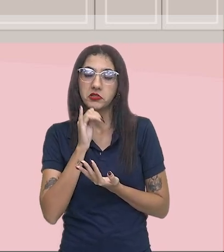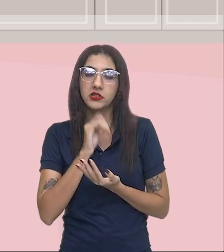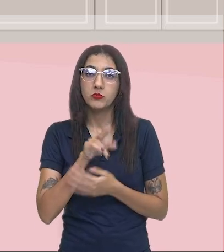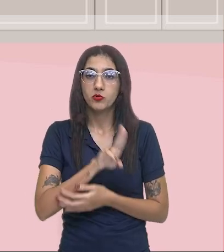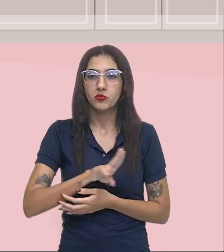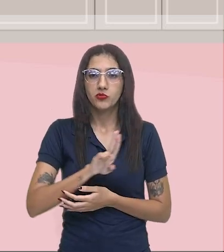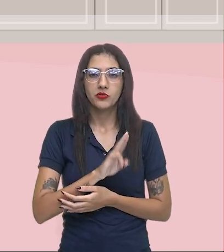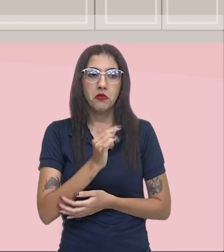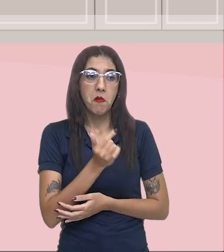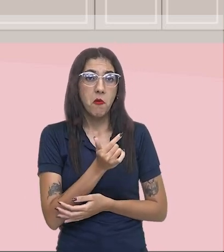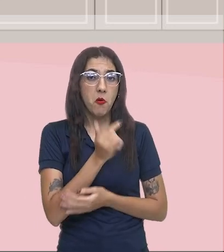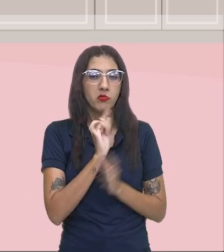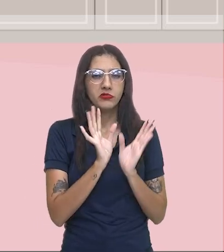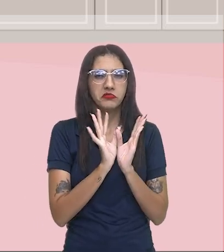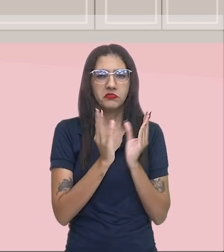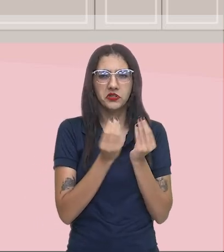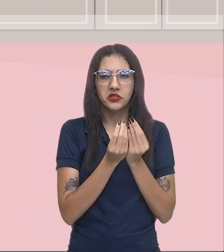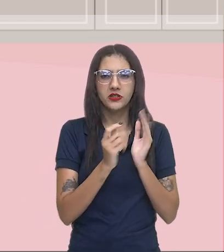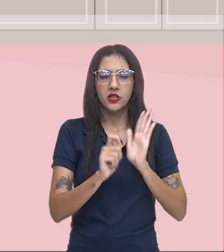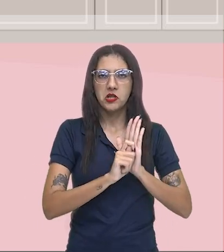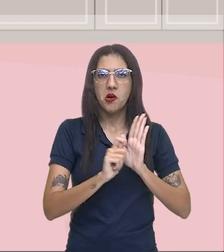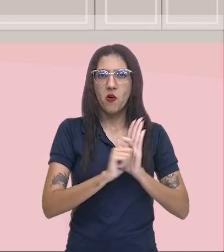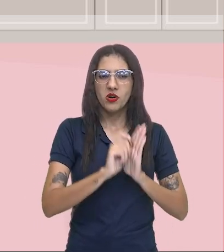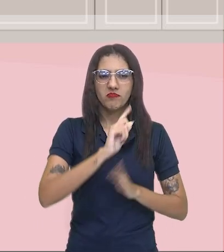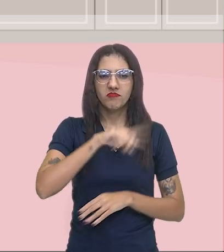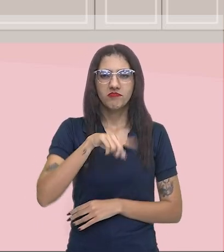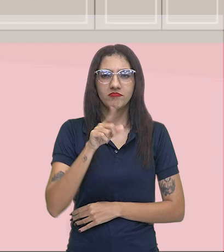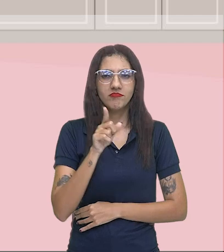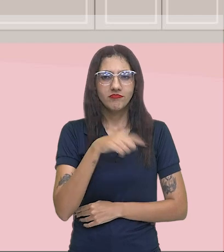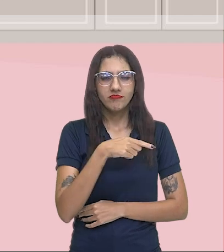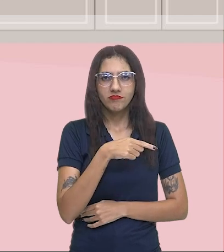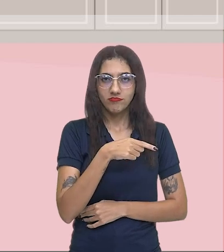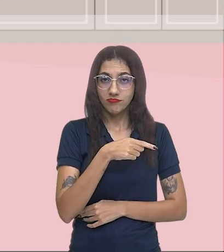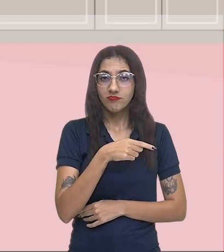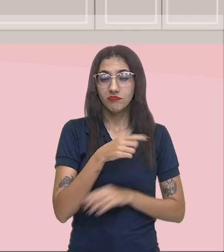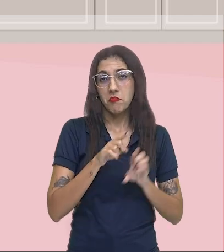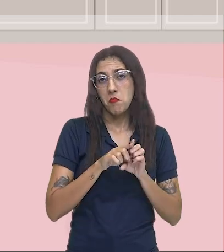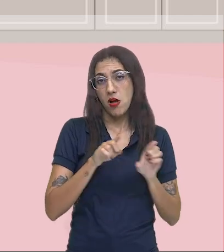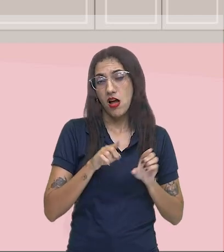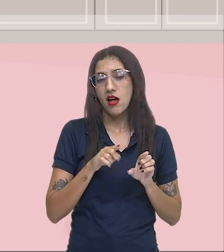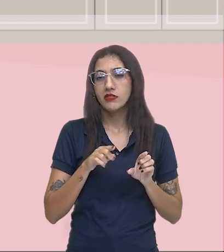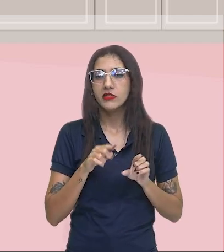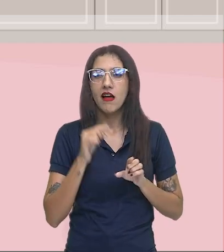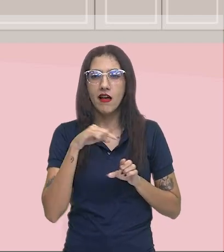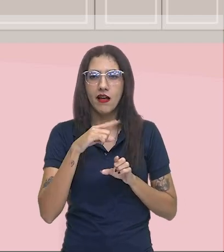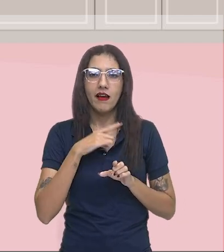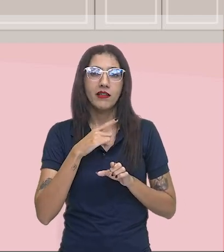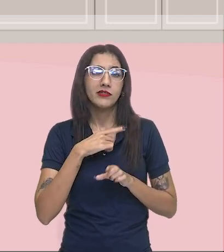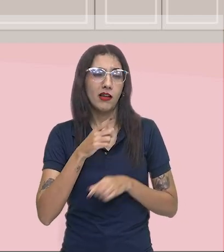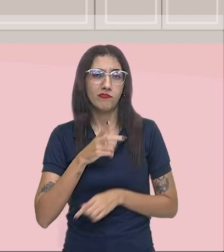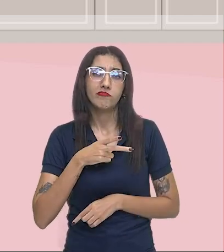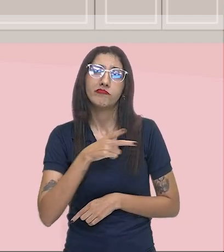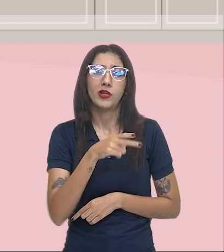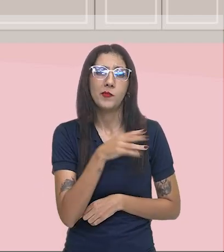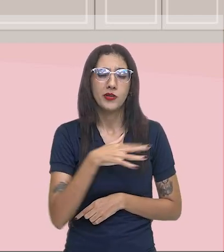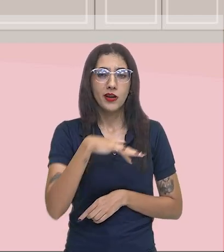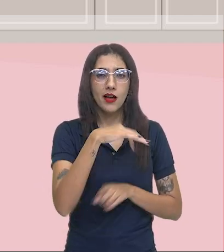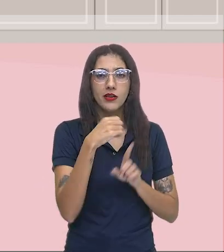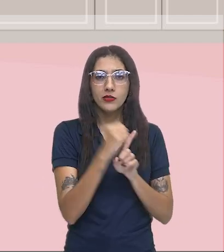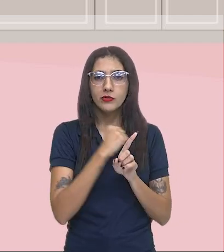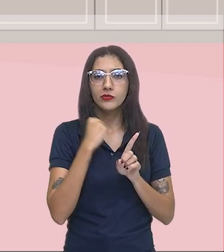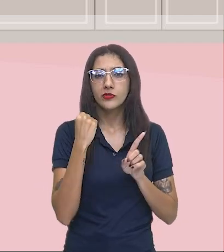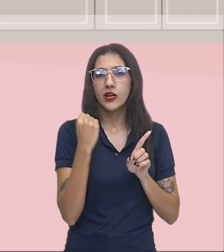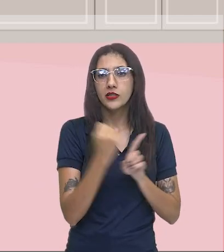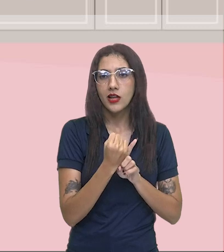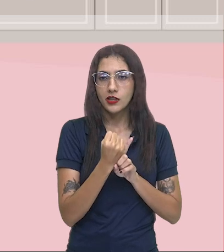outras drogas que não são permitidas na sociedade. No entanto, elas continuam existindo, como é o caso